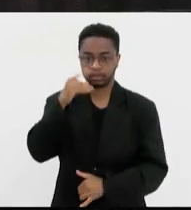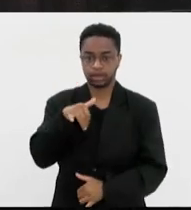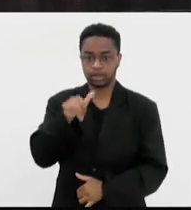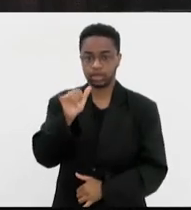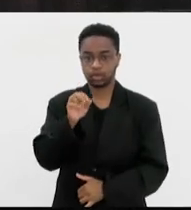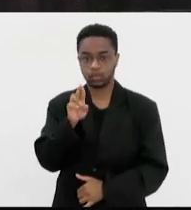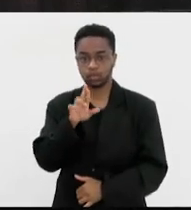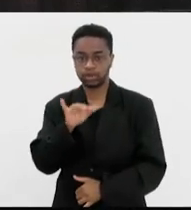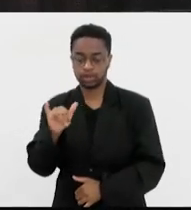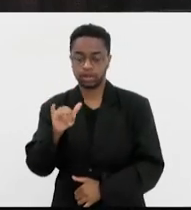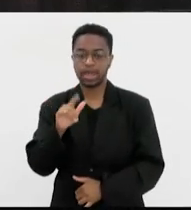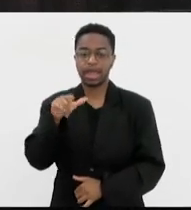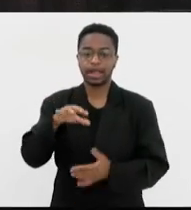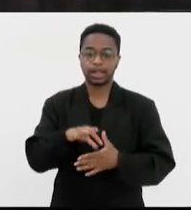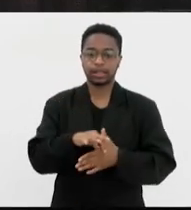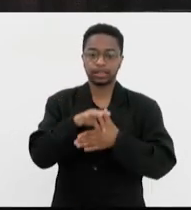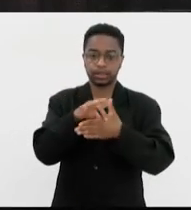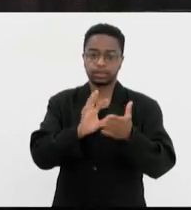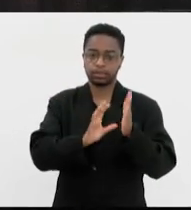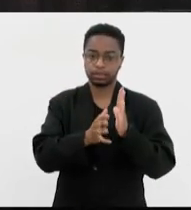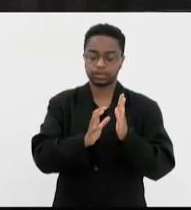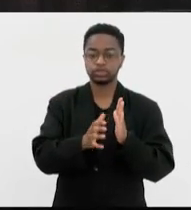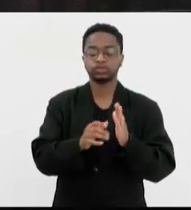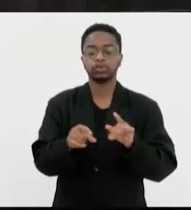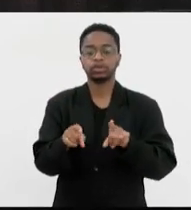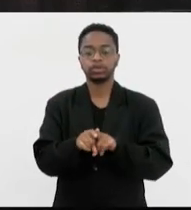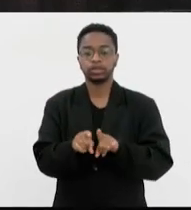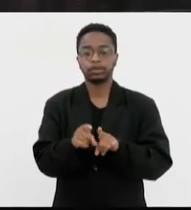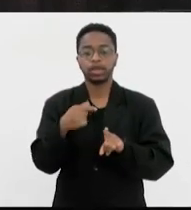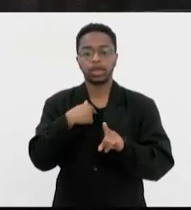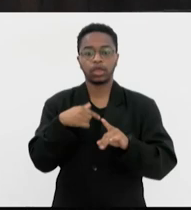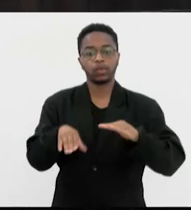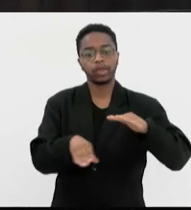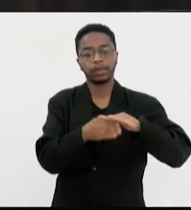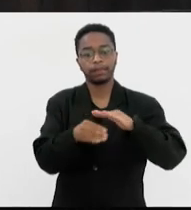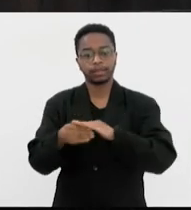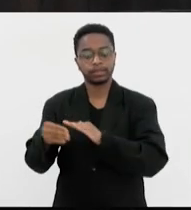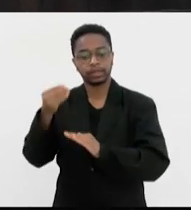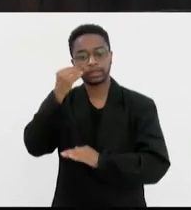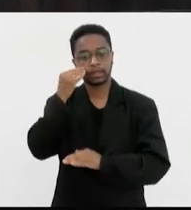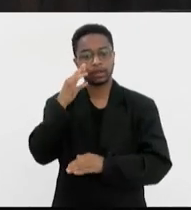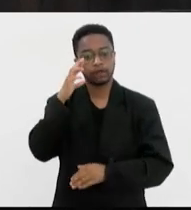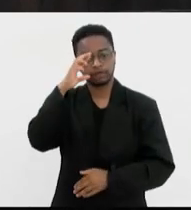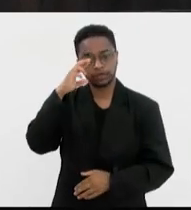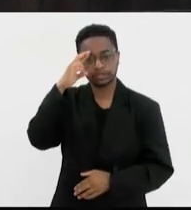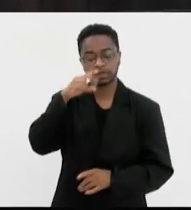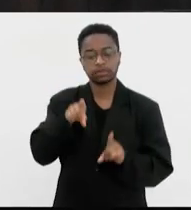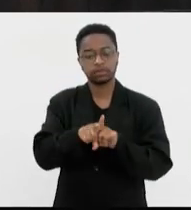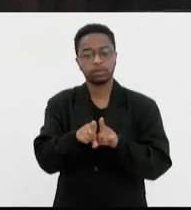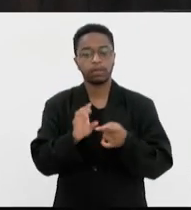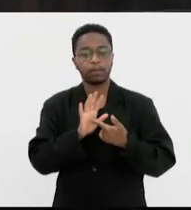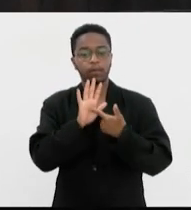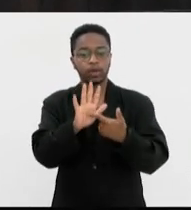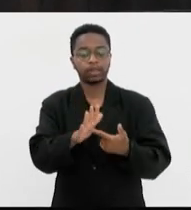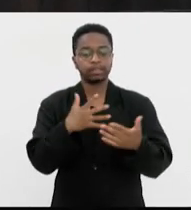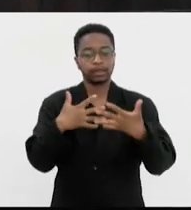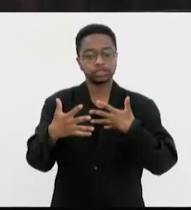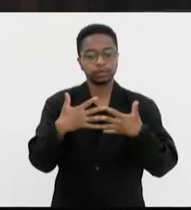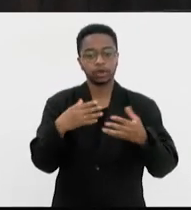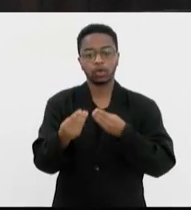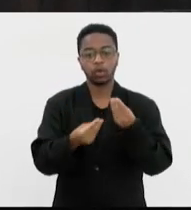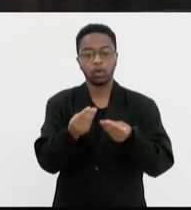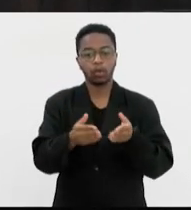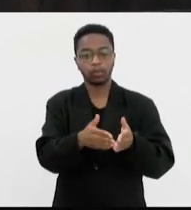nosso líder, que fiz emendas no sentido de fiscalizar e tornar transparente essas isenções.